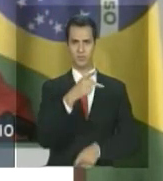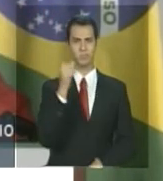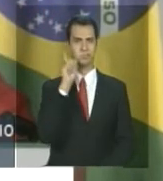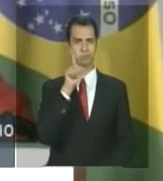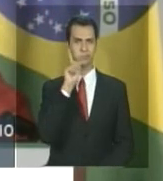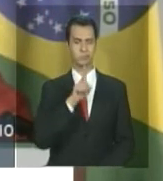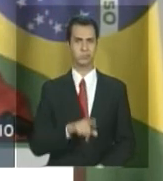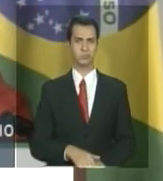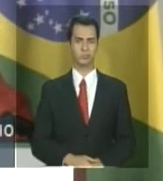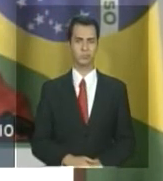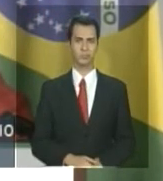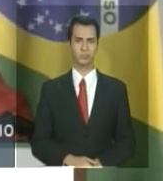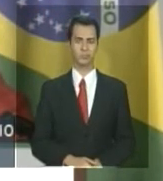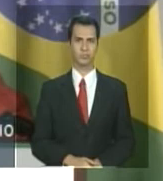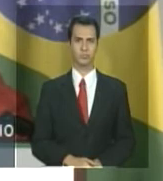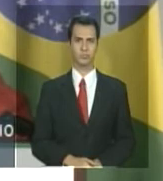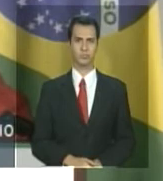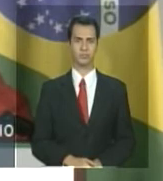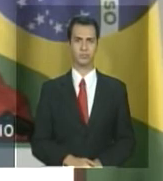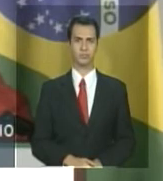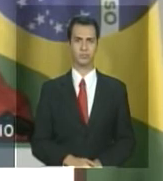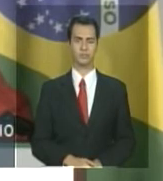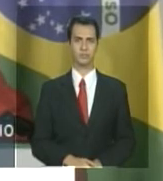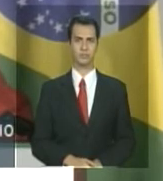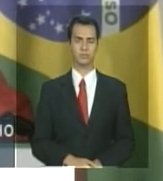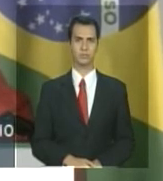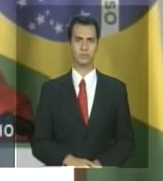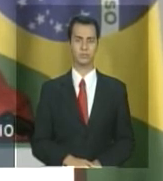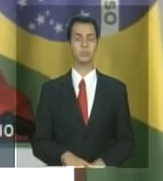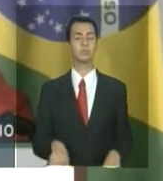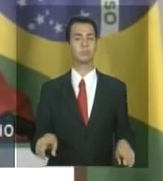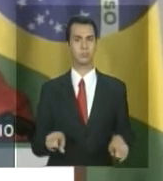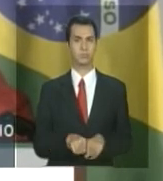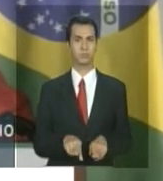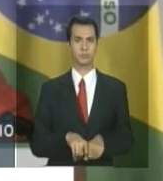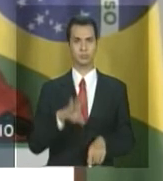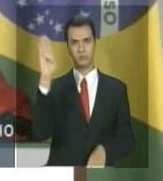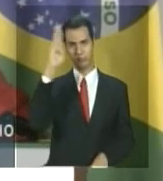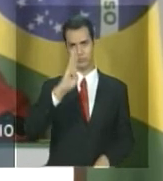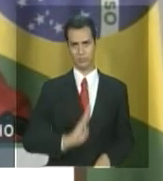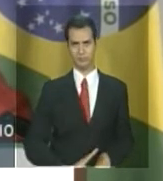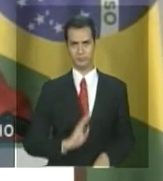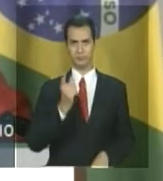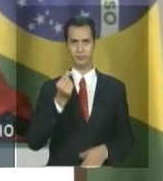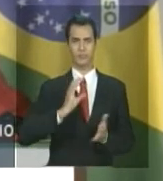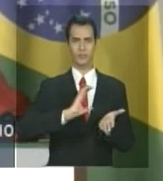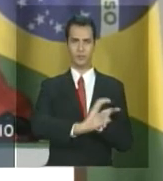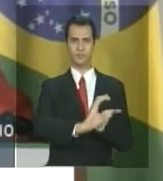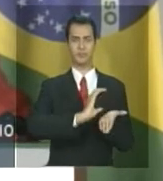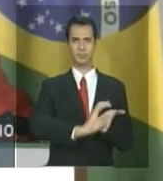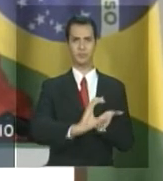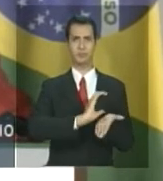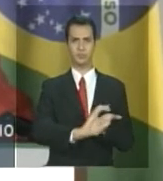americana. E, ao mesmo tempo, os investimentos brasileiros alcançaram